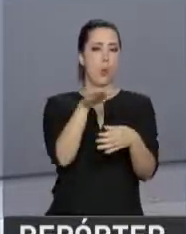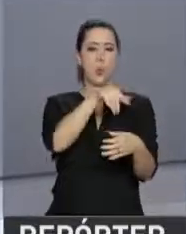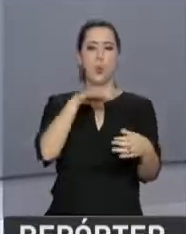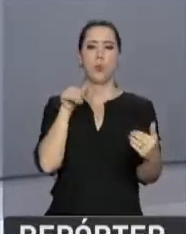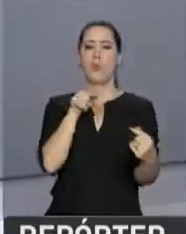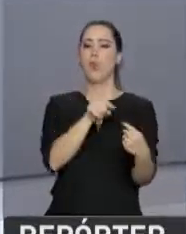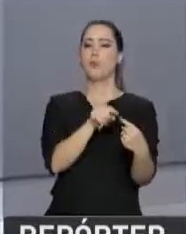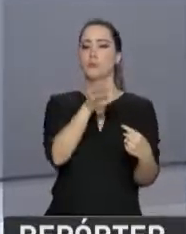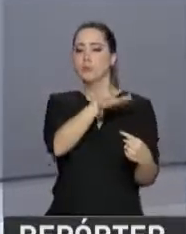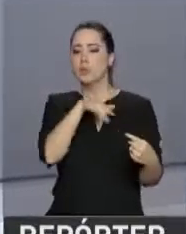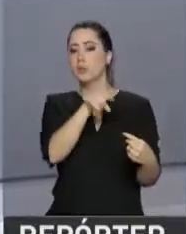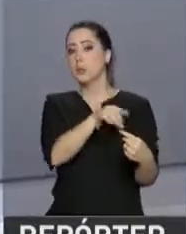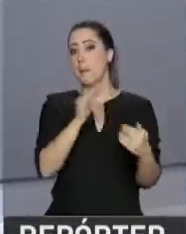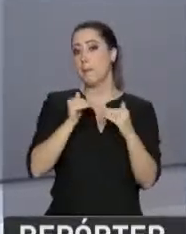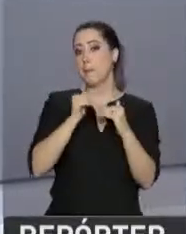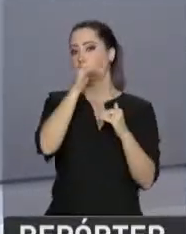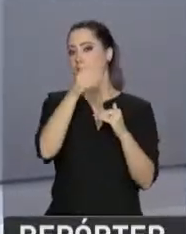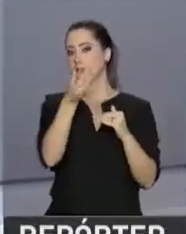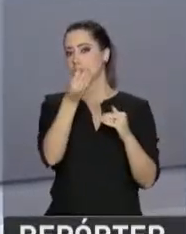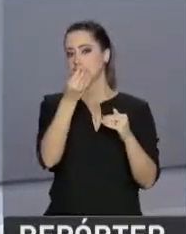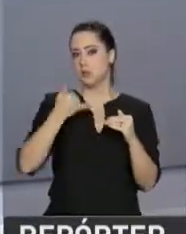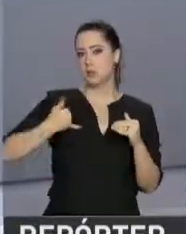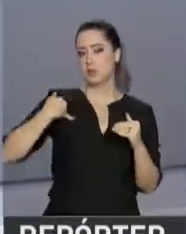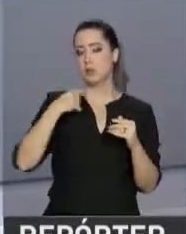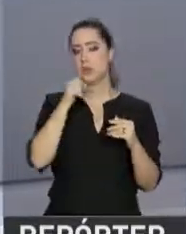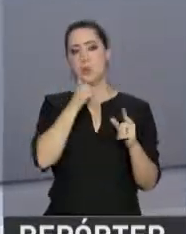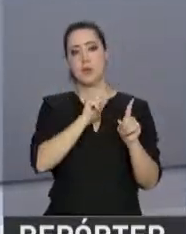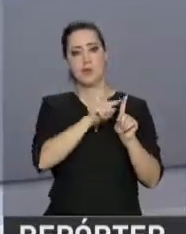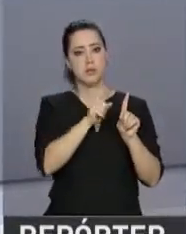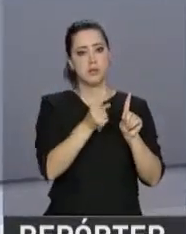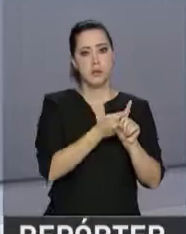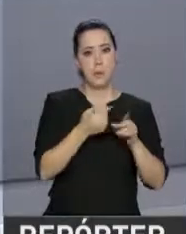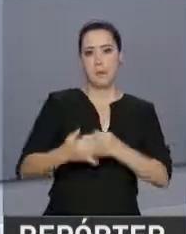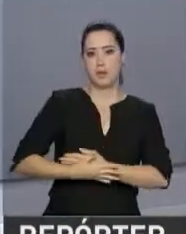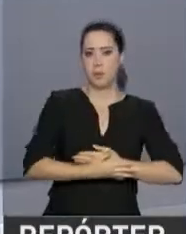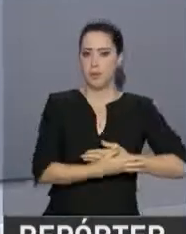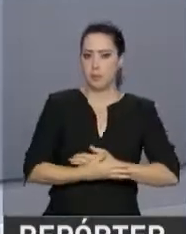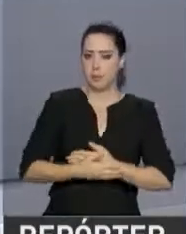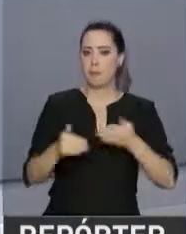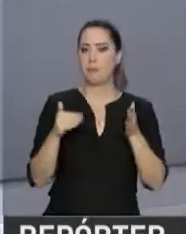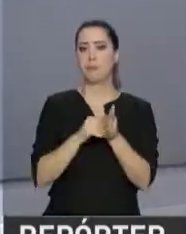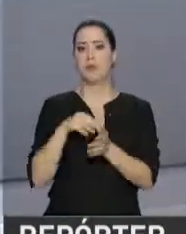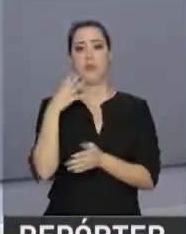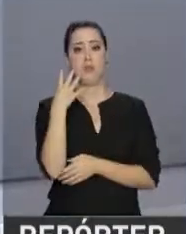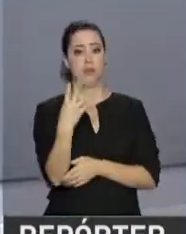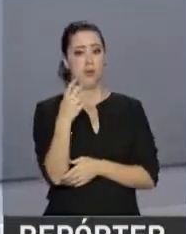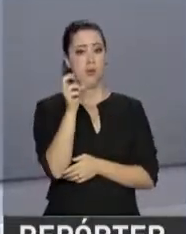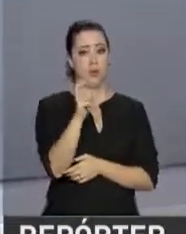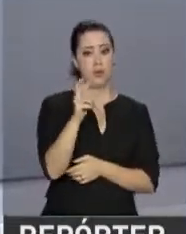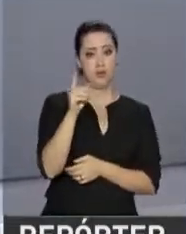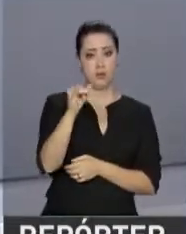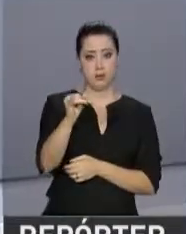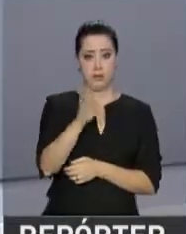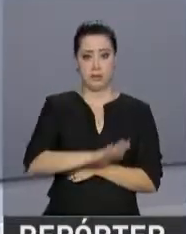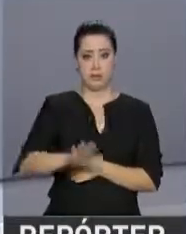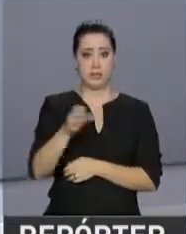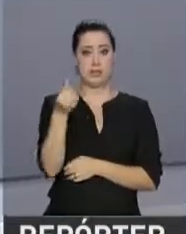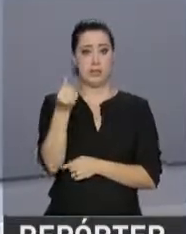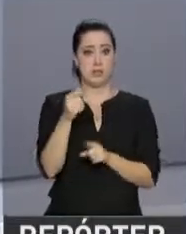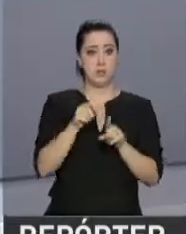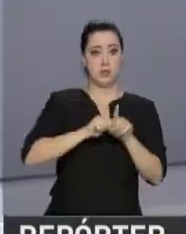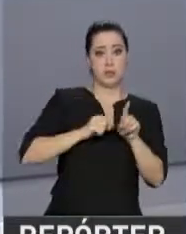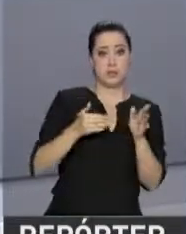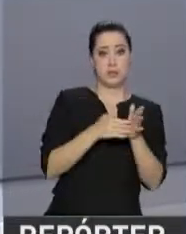pessoas acima de 60 anos gestantes mães com bebês de até 45 dias crianças de 6 meses a 5